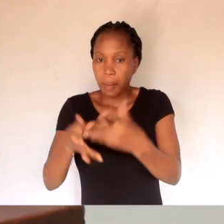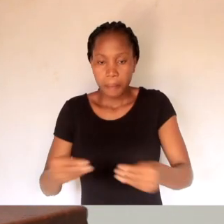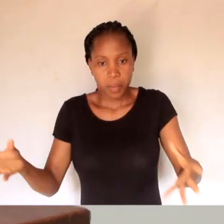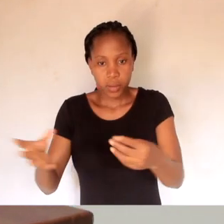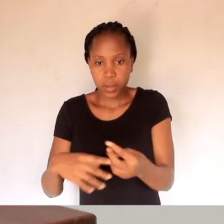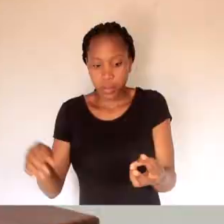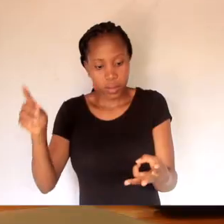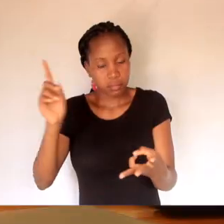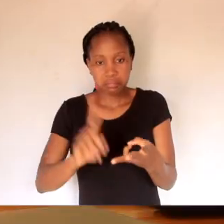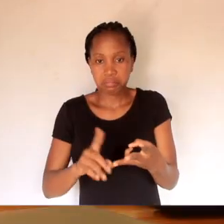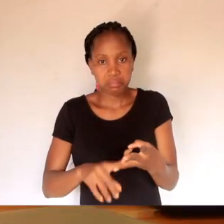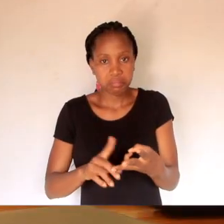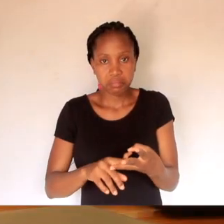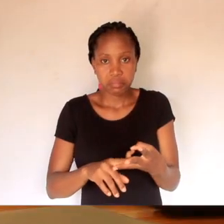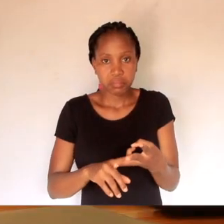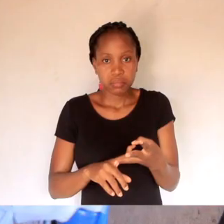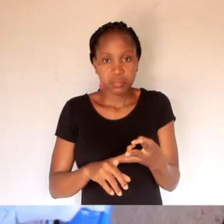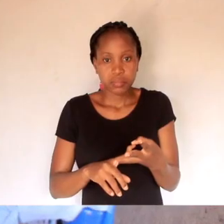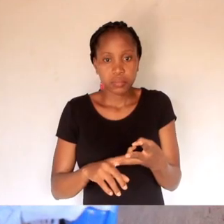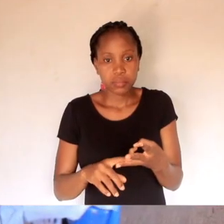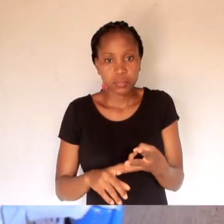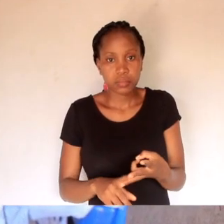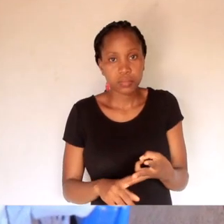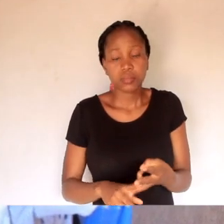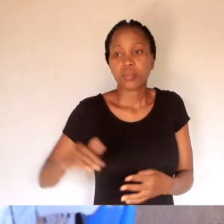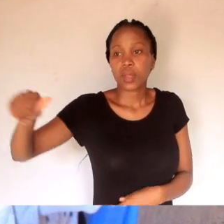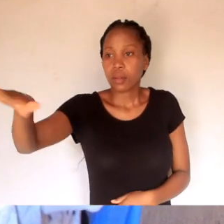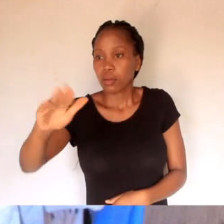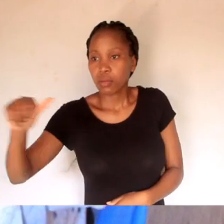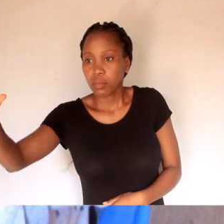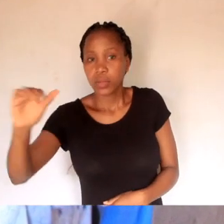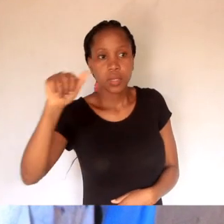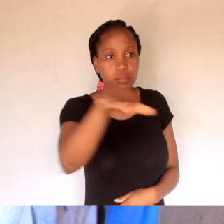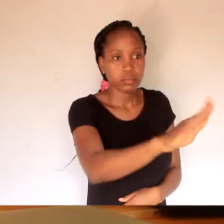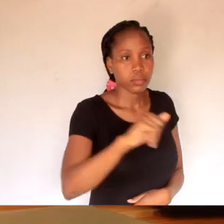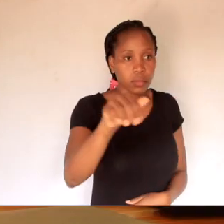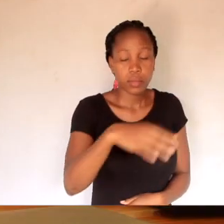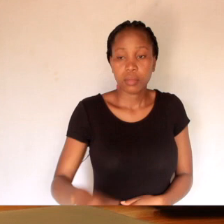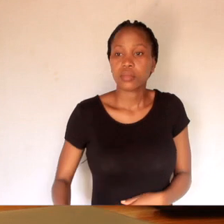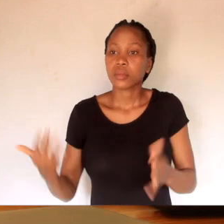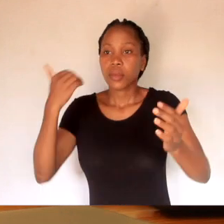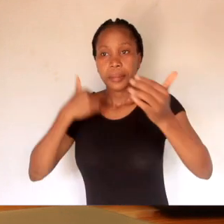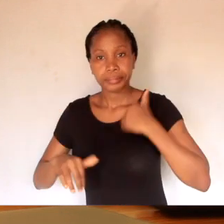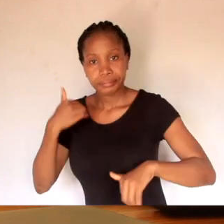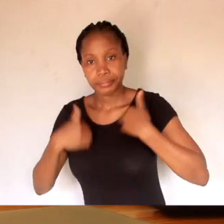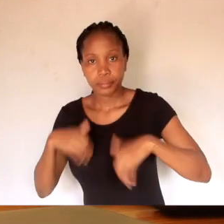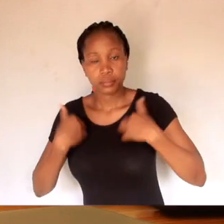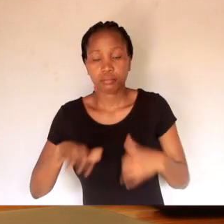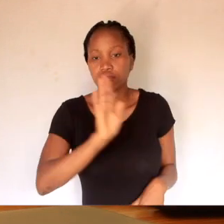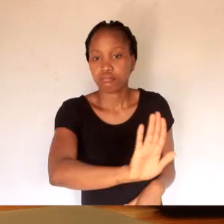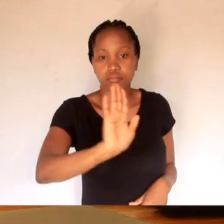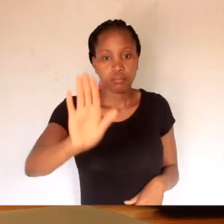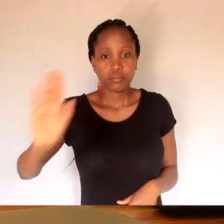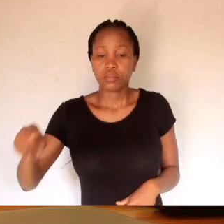educação, analisamos as evidências que encontramos ao nível das comunidades, produzimos os nossos posicionamentos e a